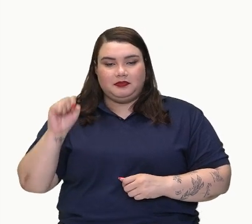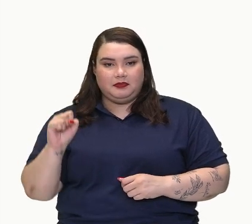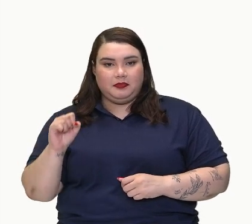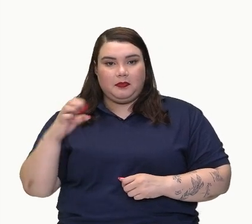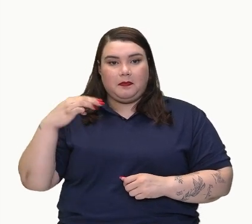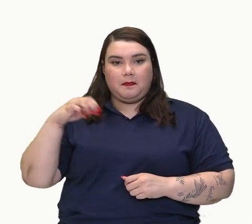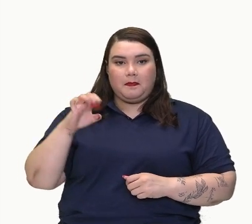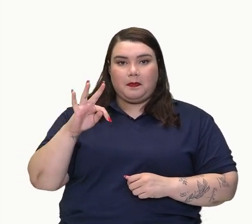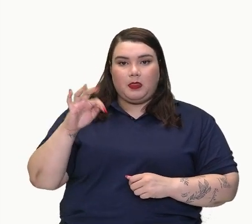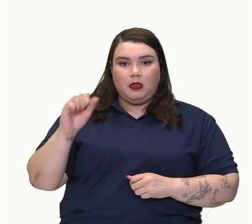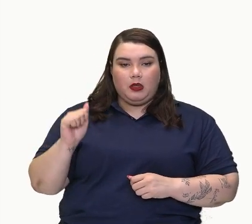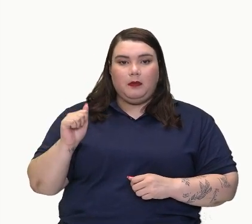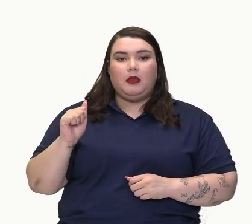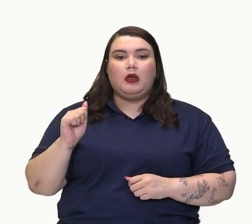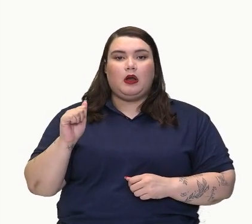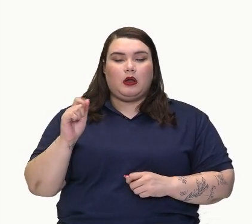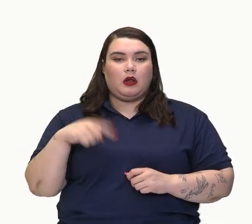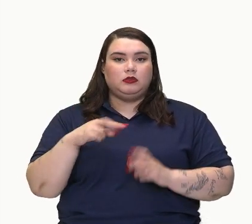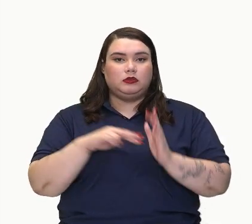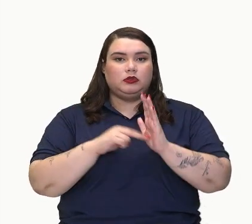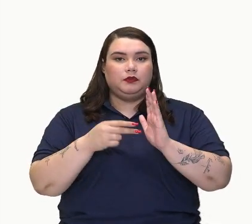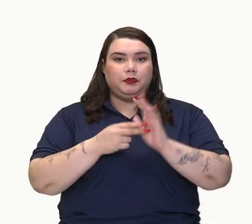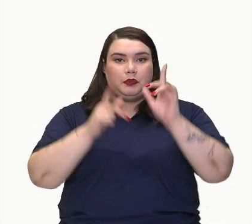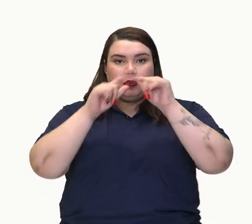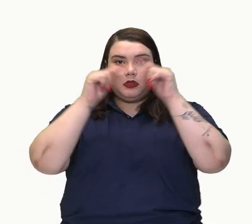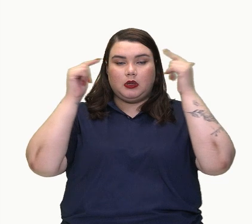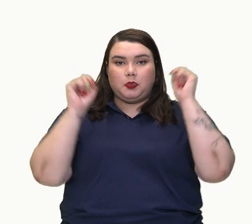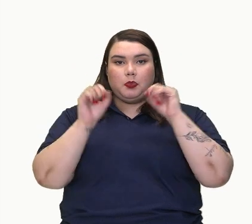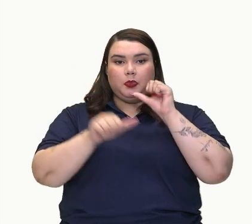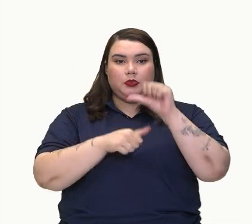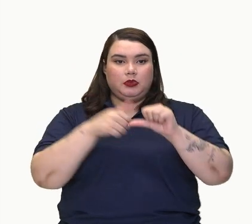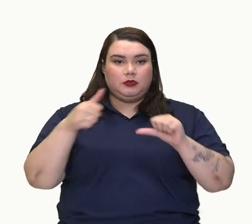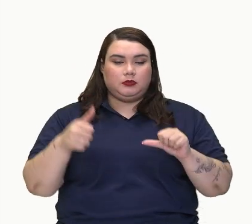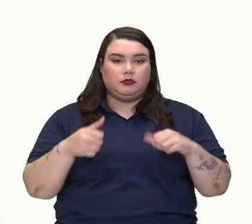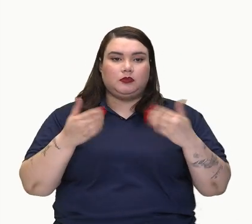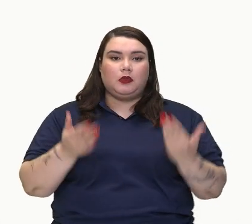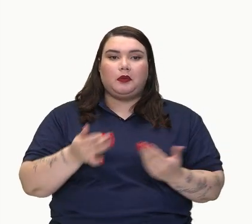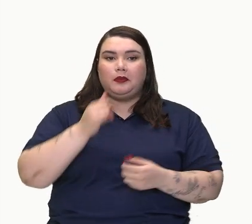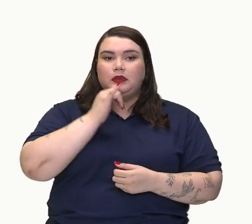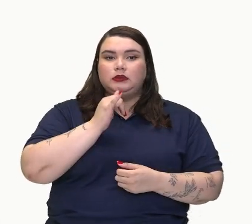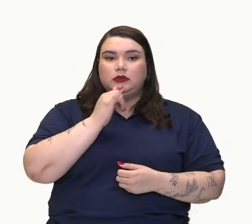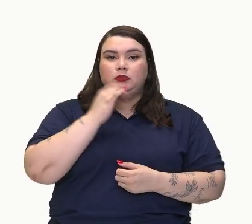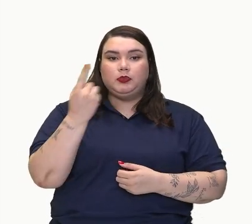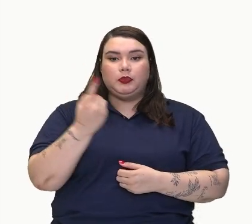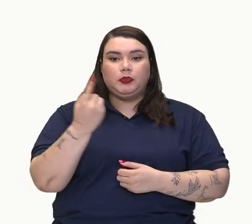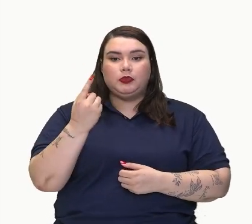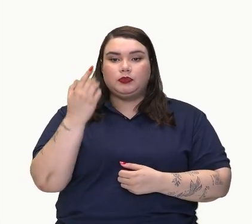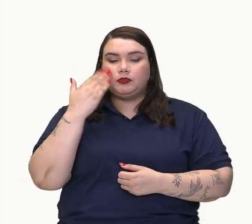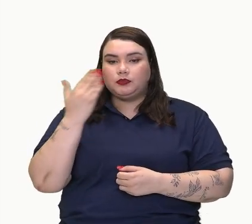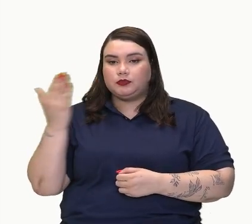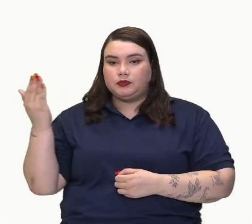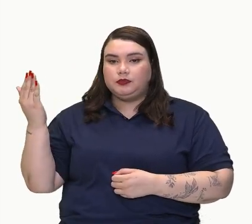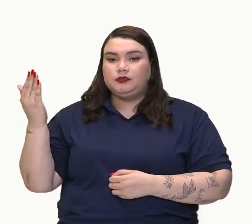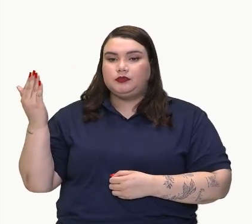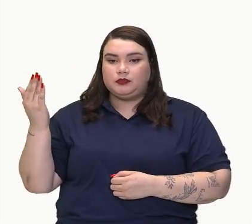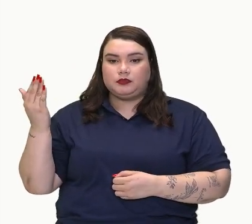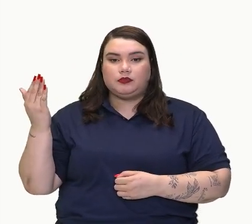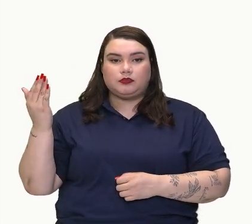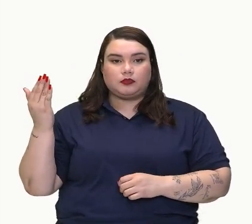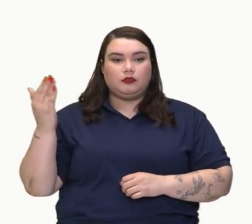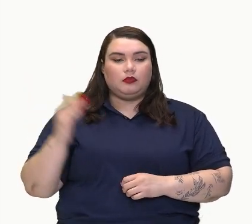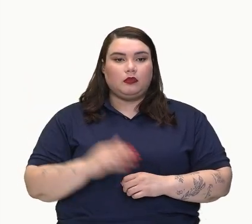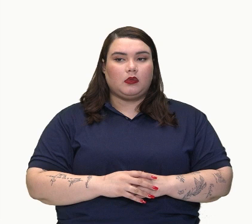meta, mudança. Então, baseado nisso, a gente tem esse exemplo aqui, ó. Esse exemplo, o